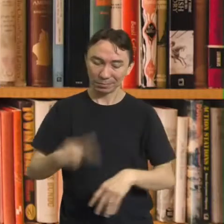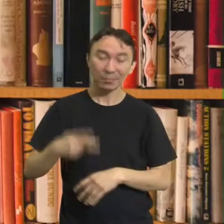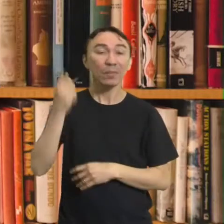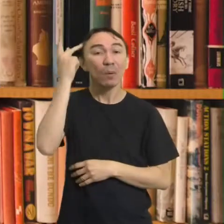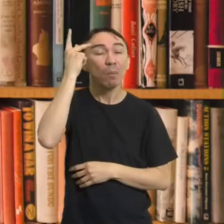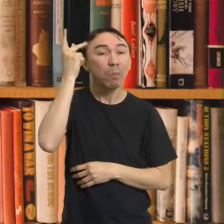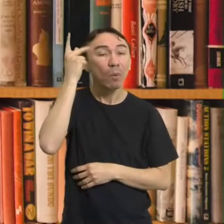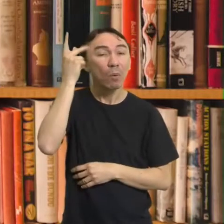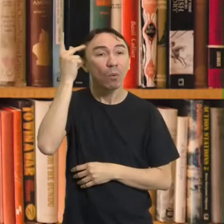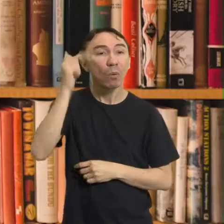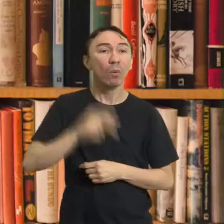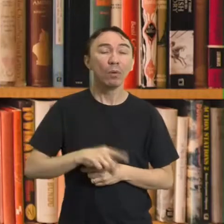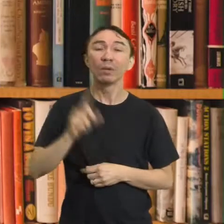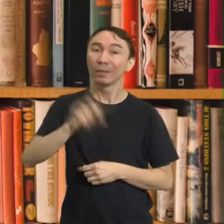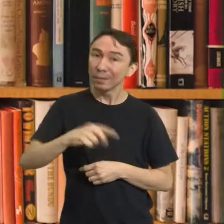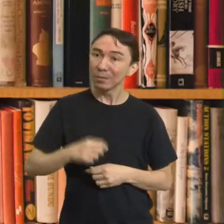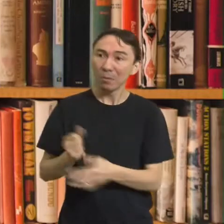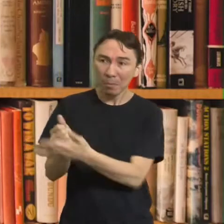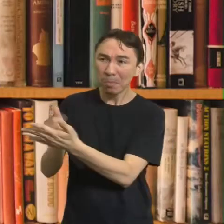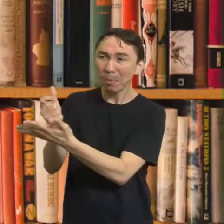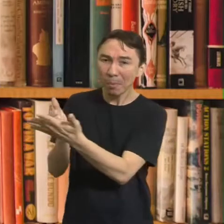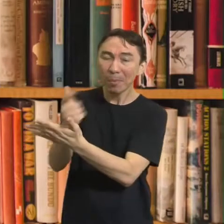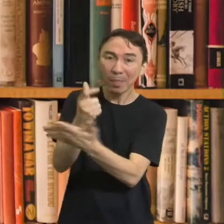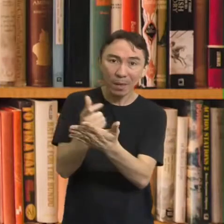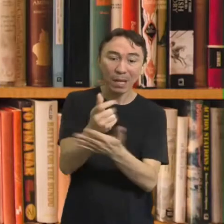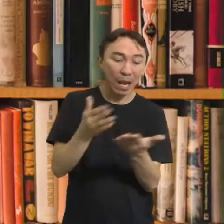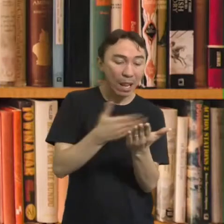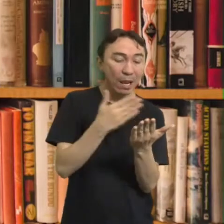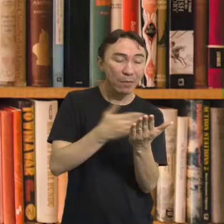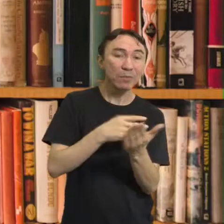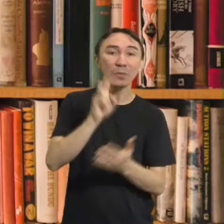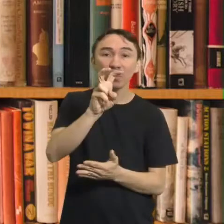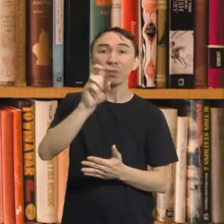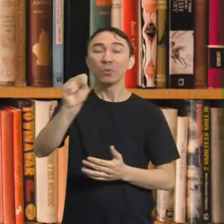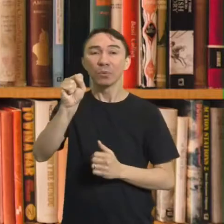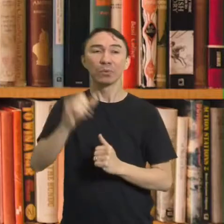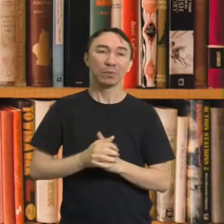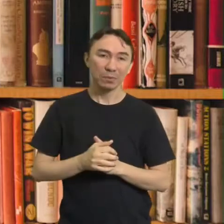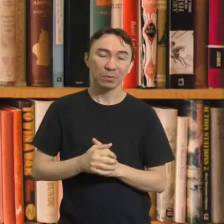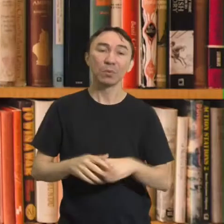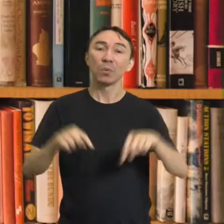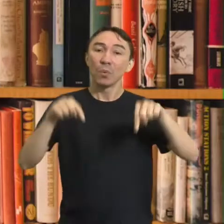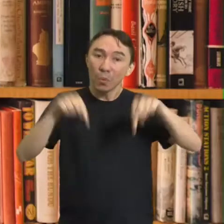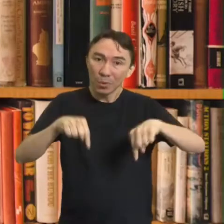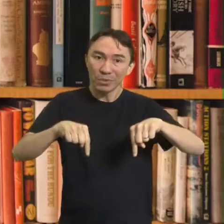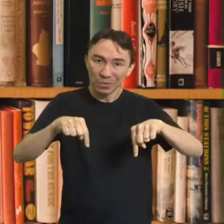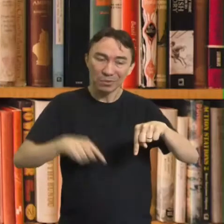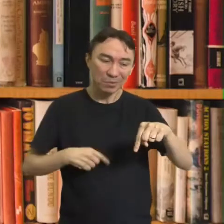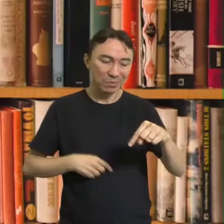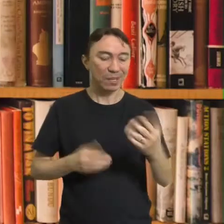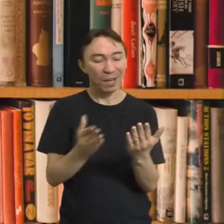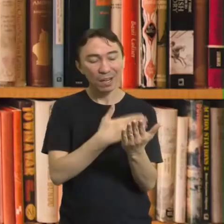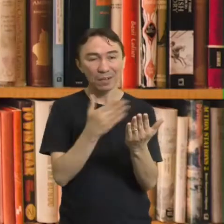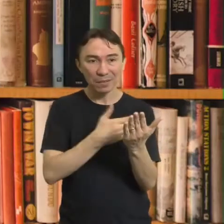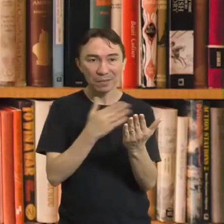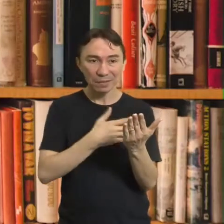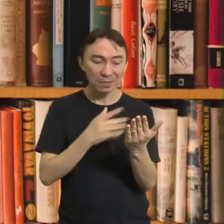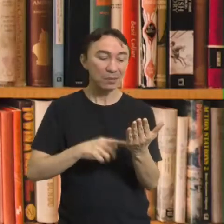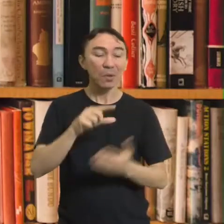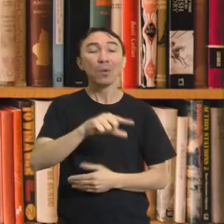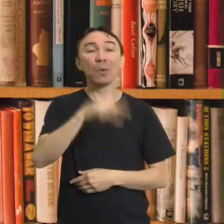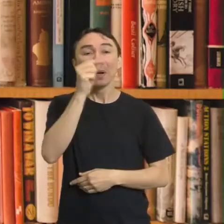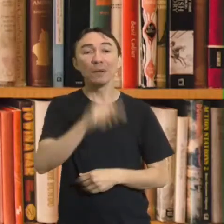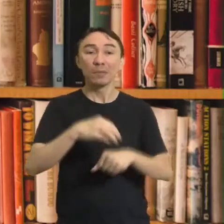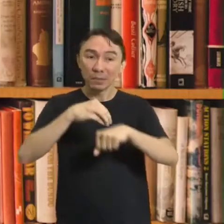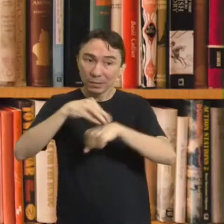de 58 títulos acerca do tema. E o livro que eu escolhi hoje é o livro para indicar para vocês, é o